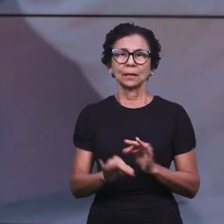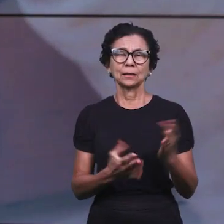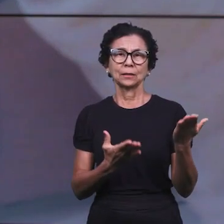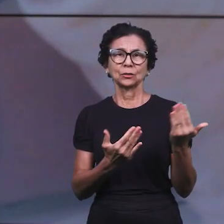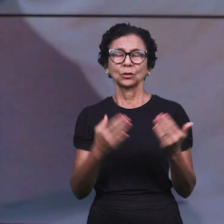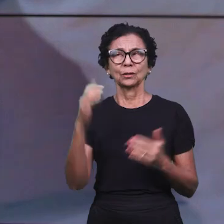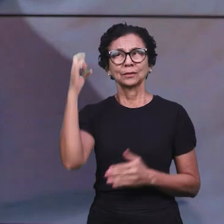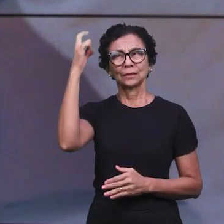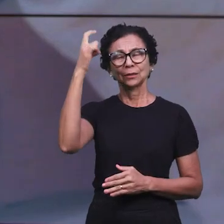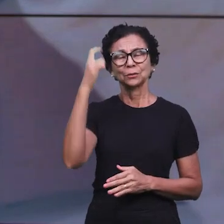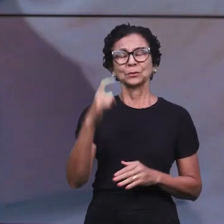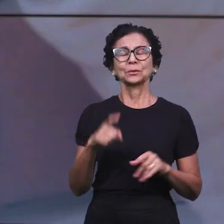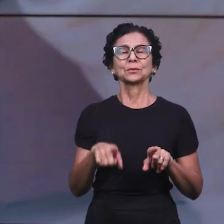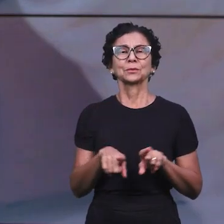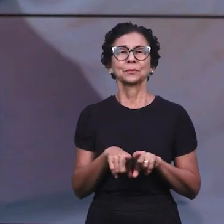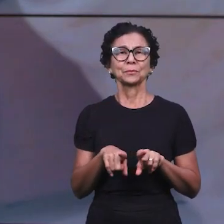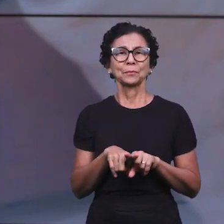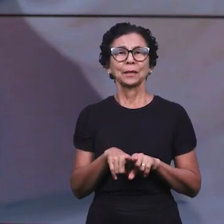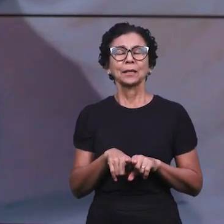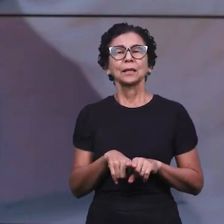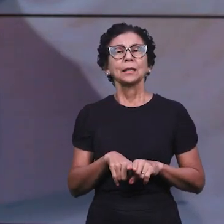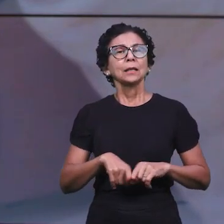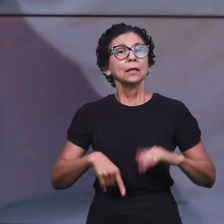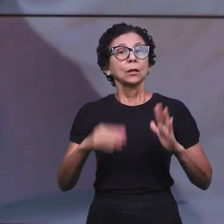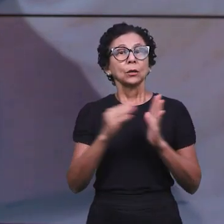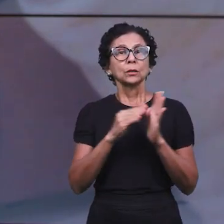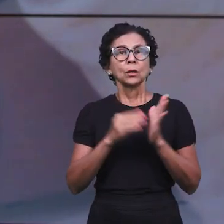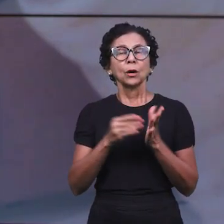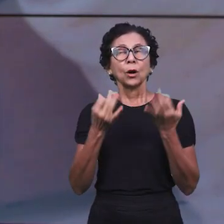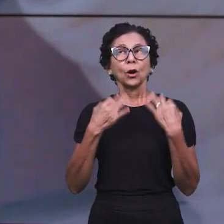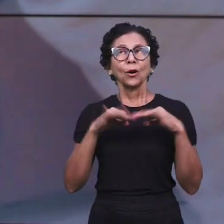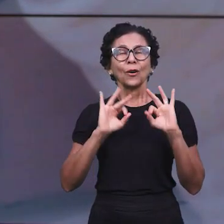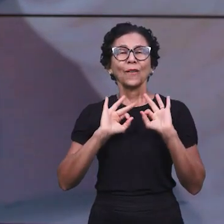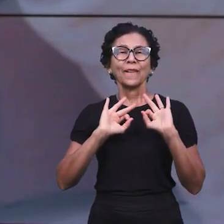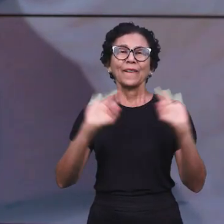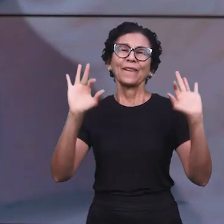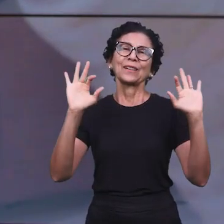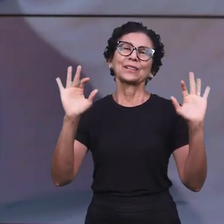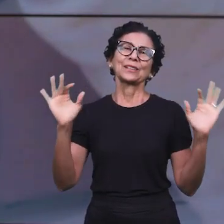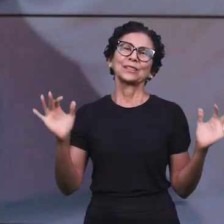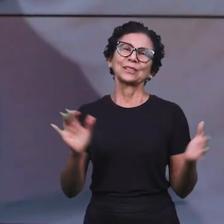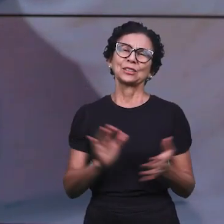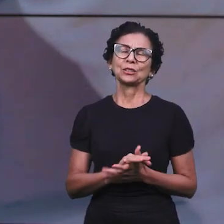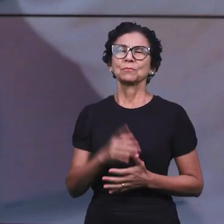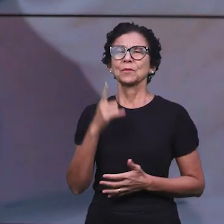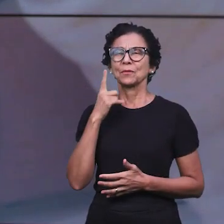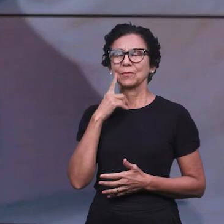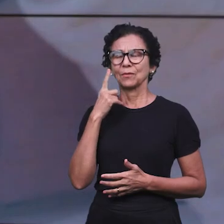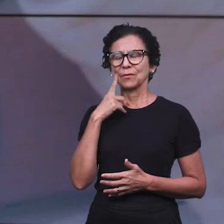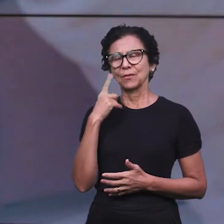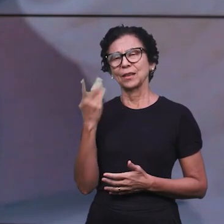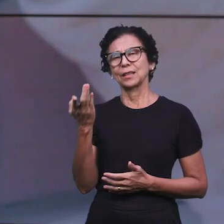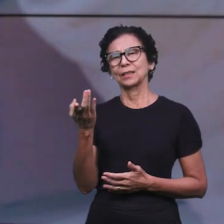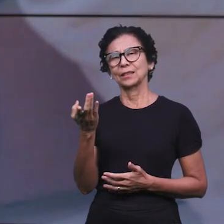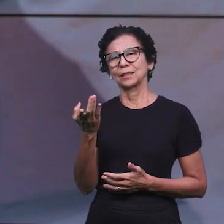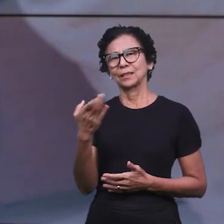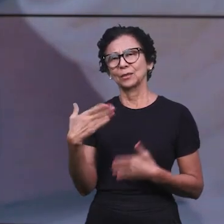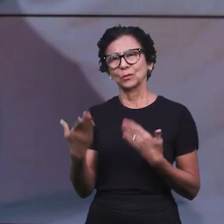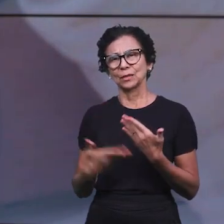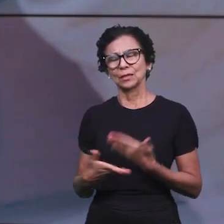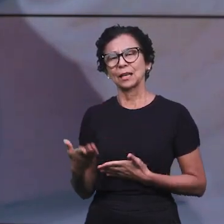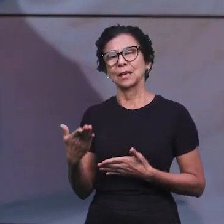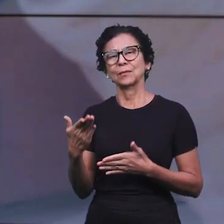adultos. Amém. Muito bom. Ótimo conteúdo. Que bom ver a preocupação e o cuidado da obra em direcionar a vida profissional dos